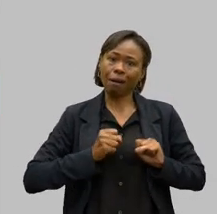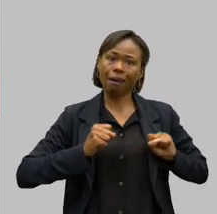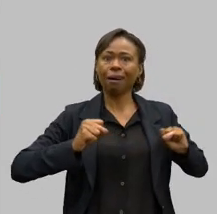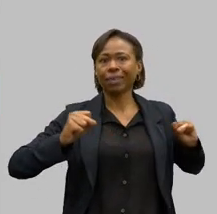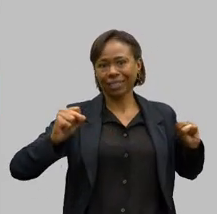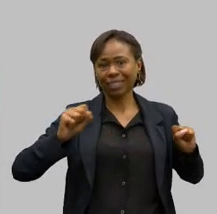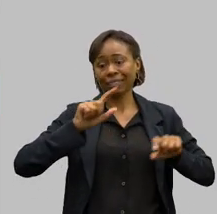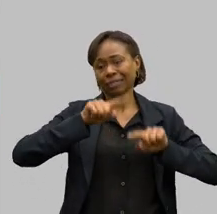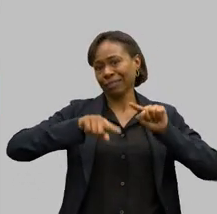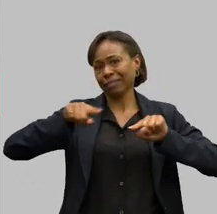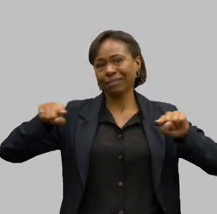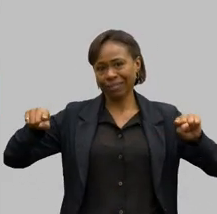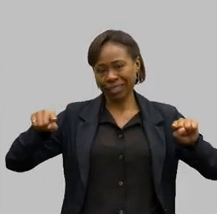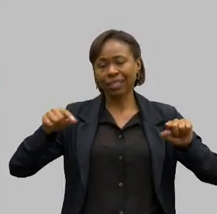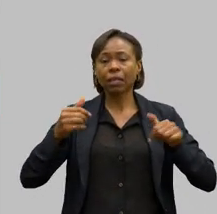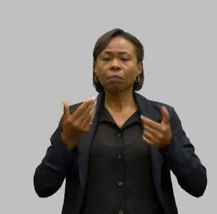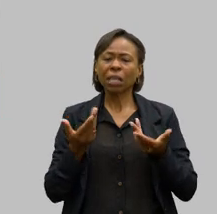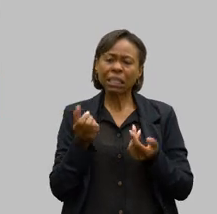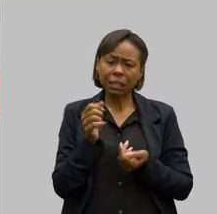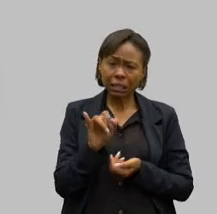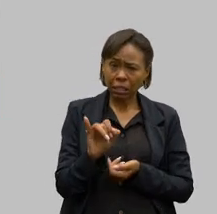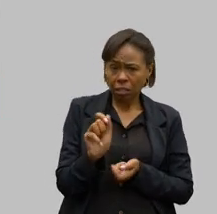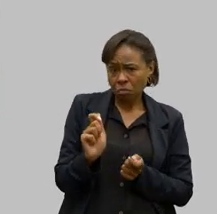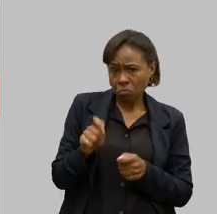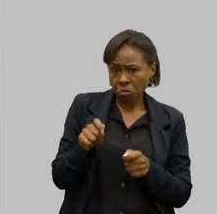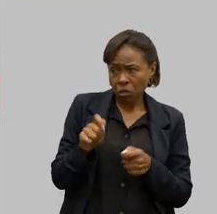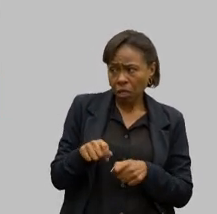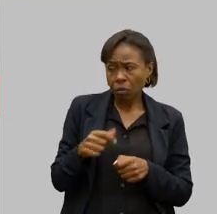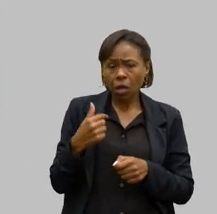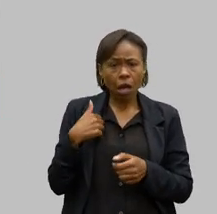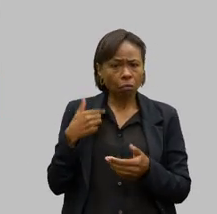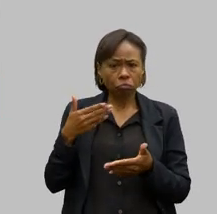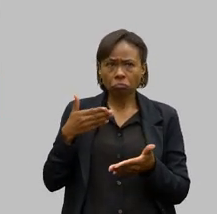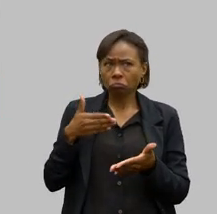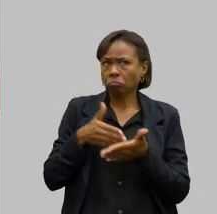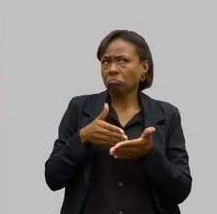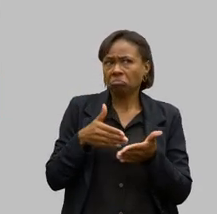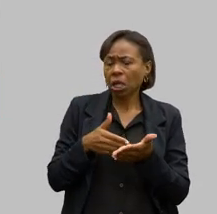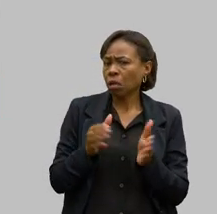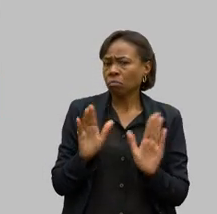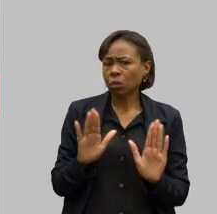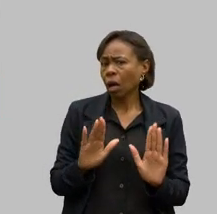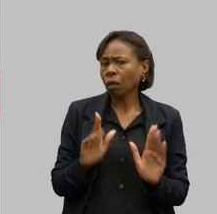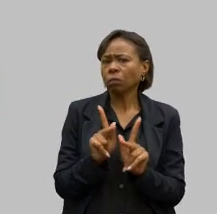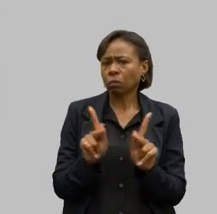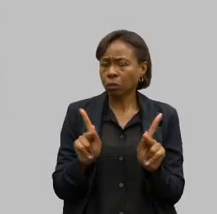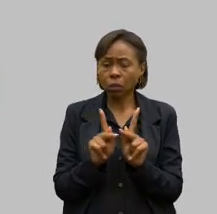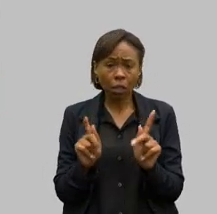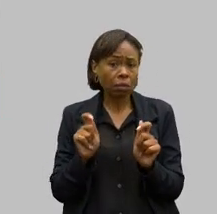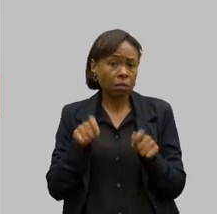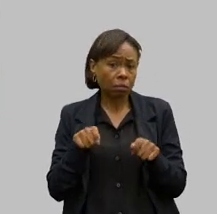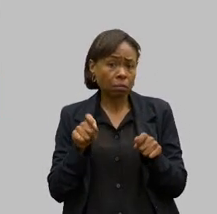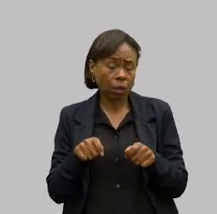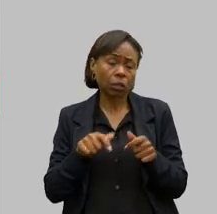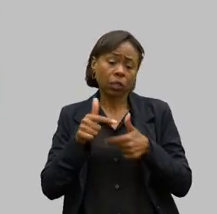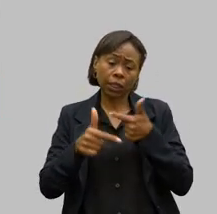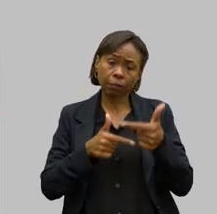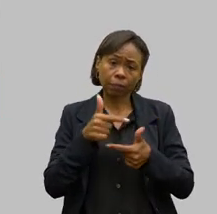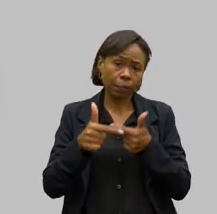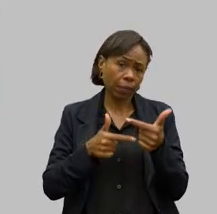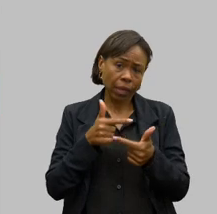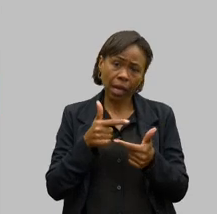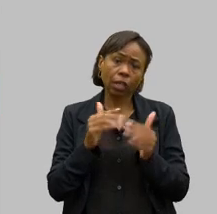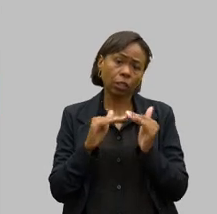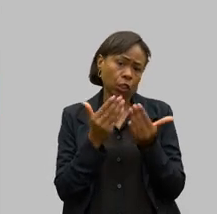necessário, não vejo nenhum impedimento de que o corpo docente consiga fazer um trabalho diferenciado na sua escola